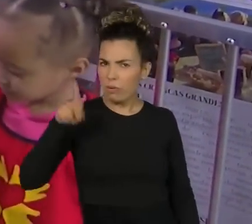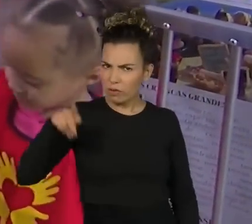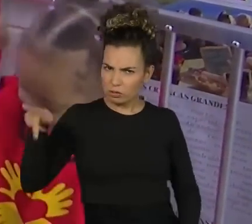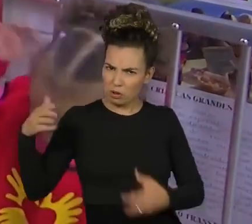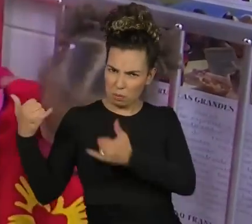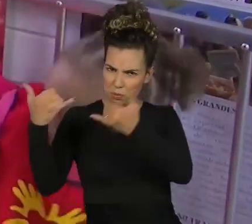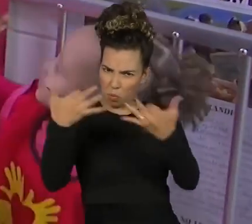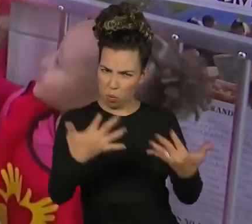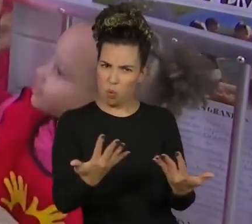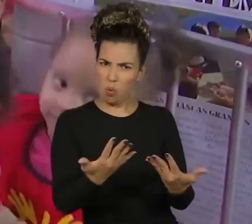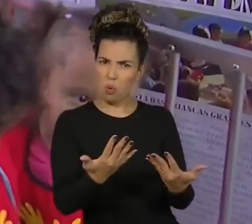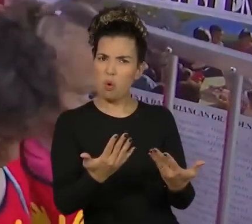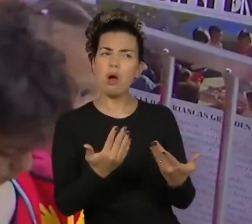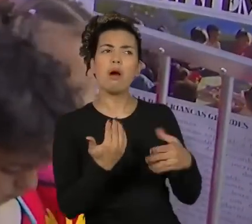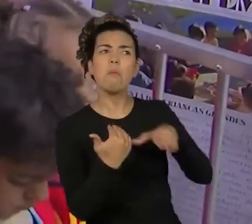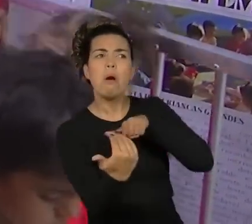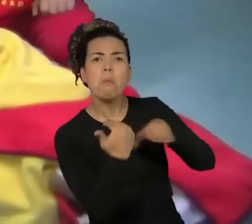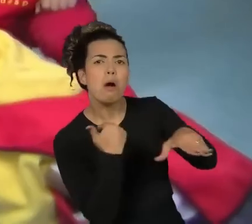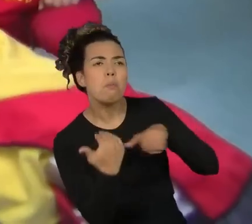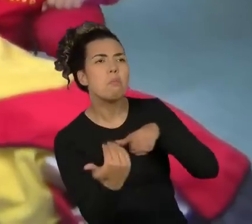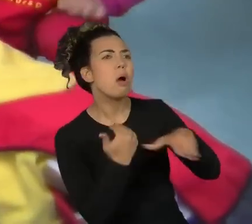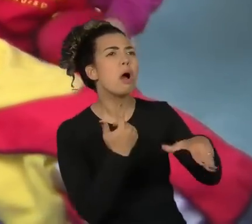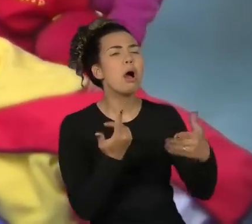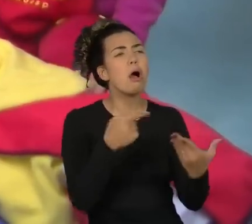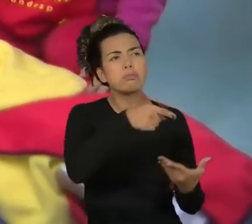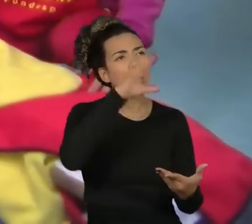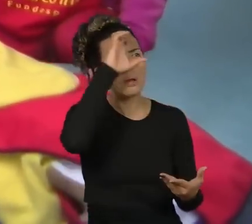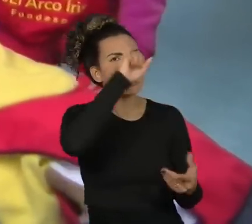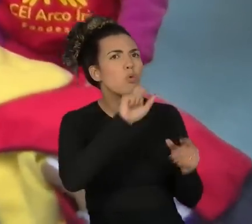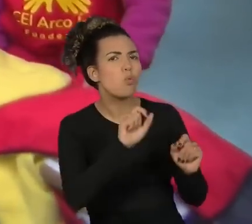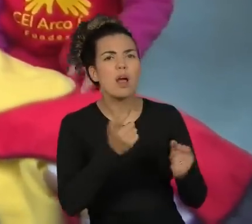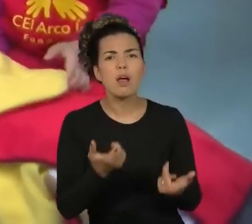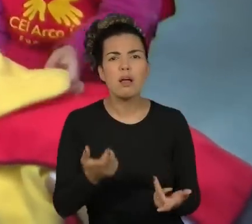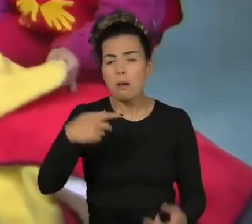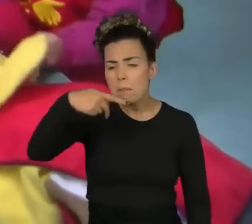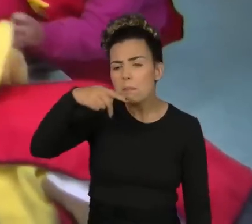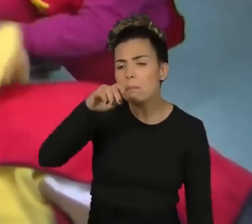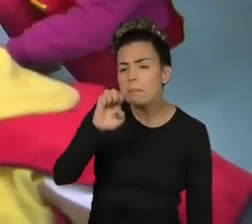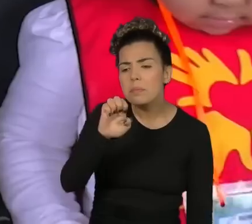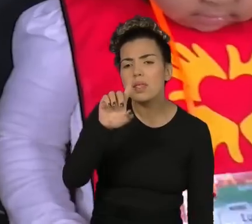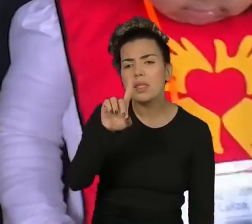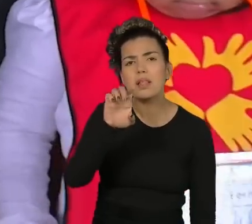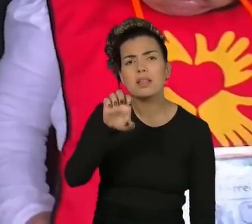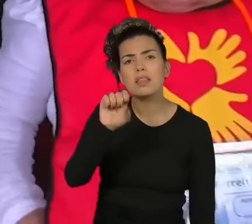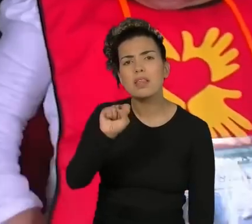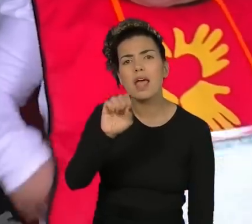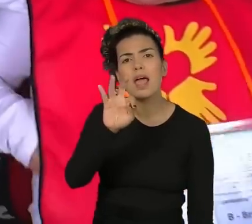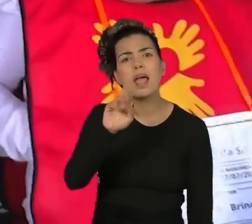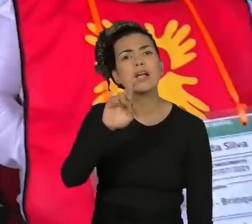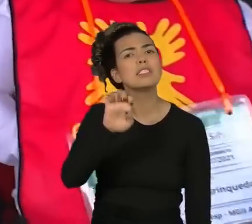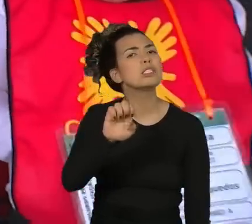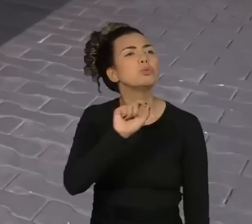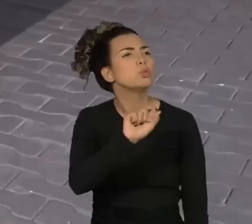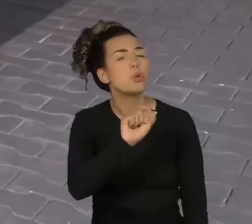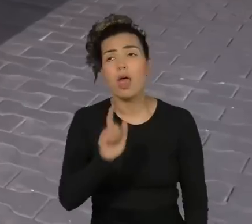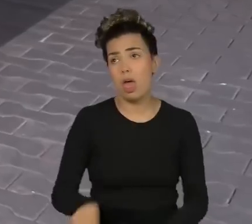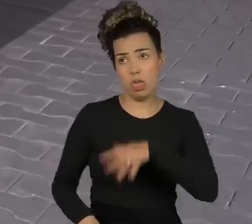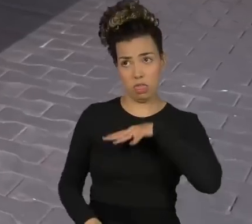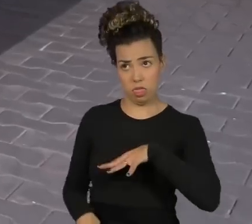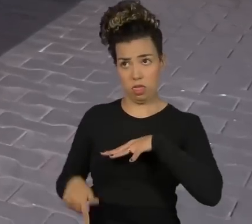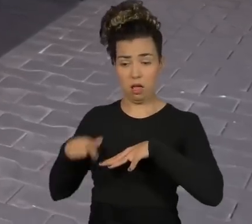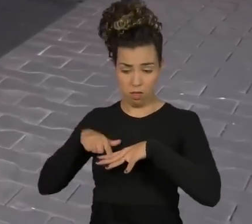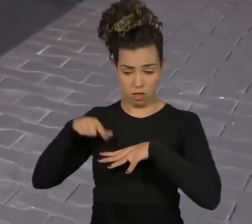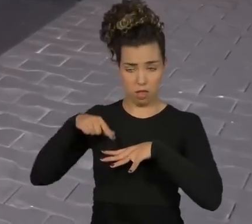aqui sobre o trânsito que você aprendeu? O que é pedestre? A faixa de pedestre. A faixa